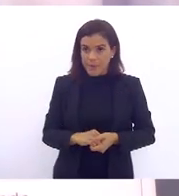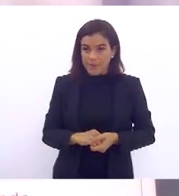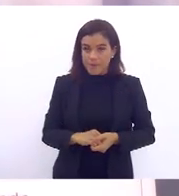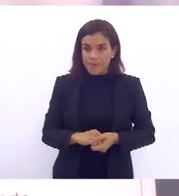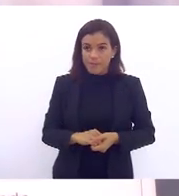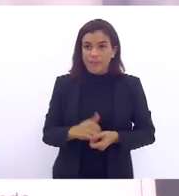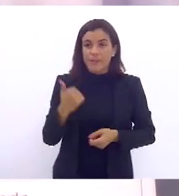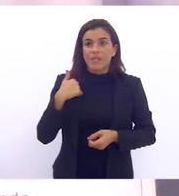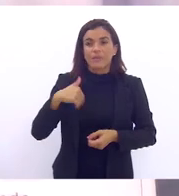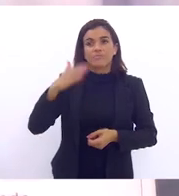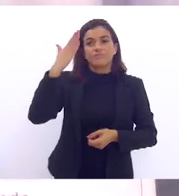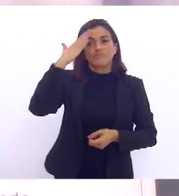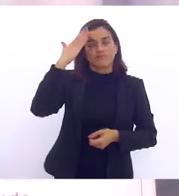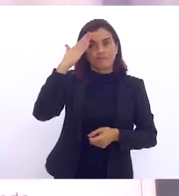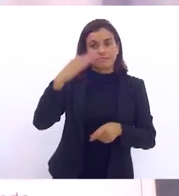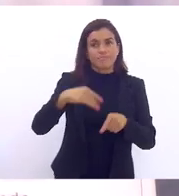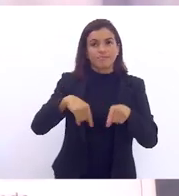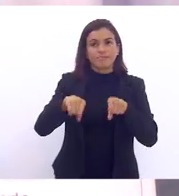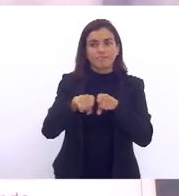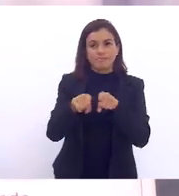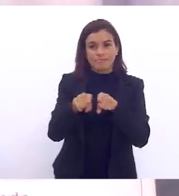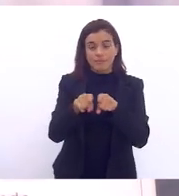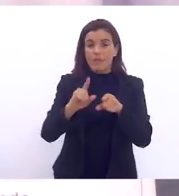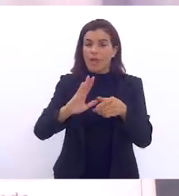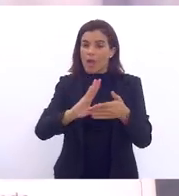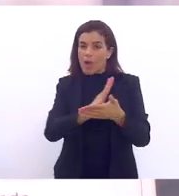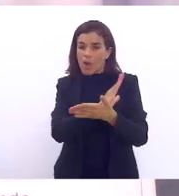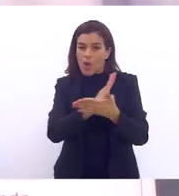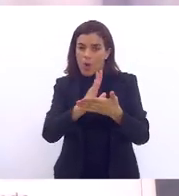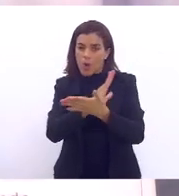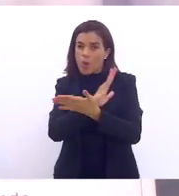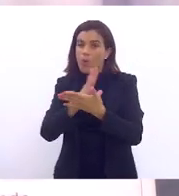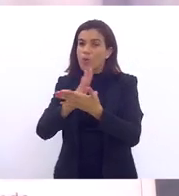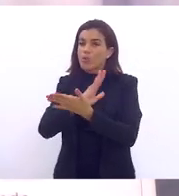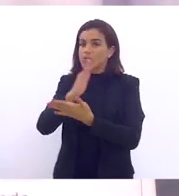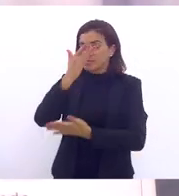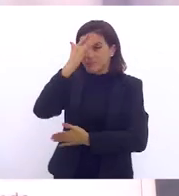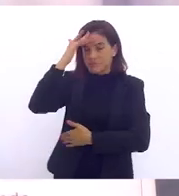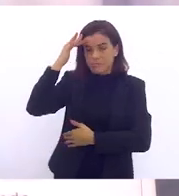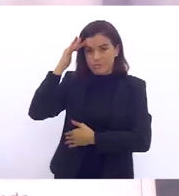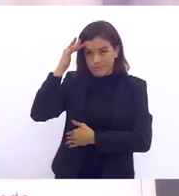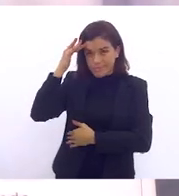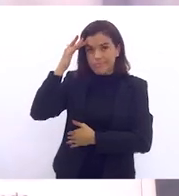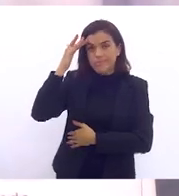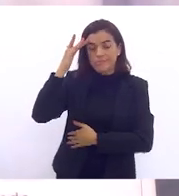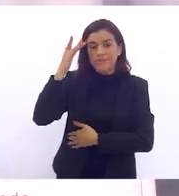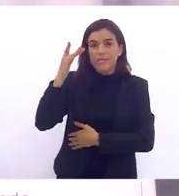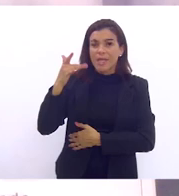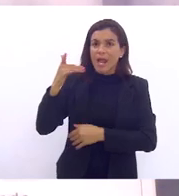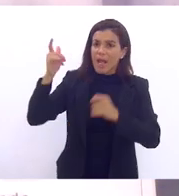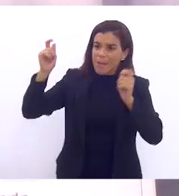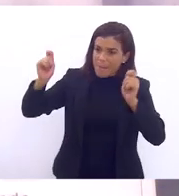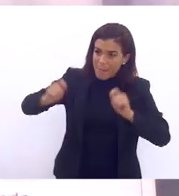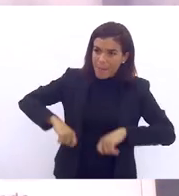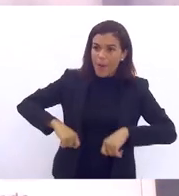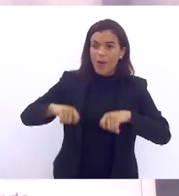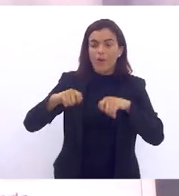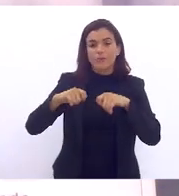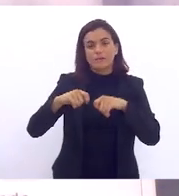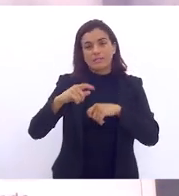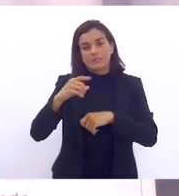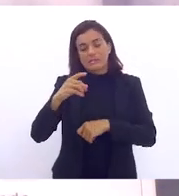sabemos também que existe hoje algumas pessoas que dentro de tudo que ela podia fazer em te o